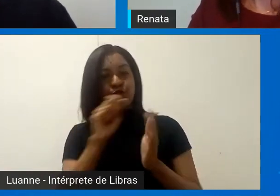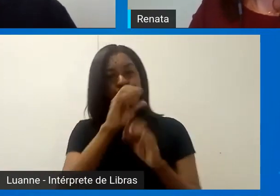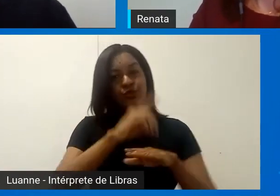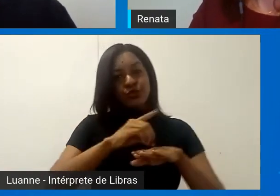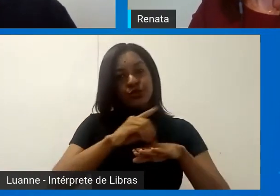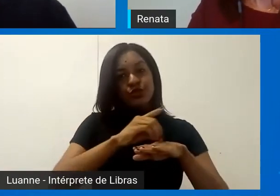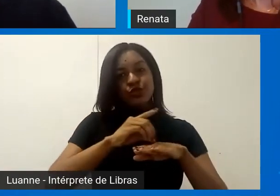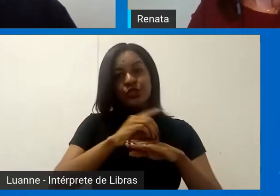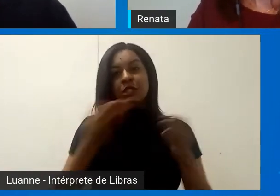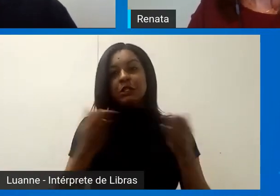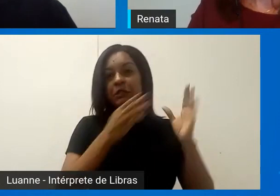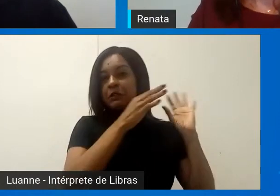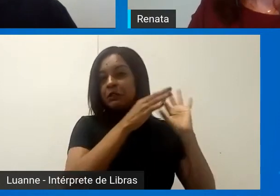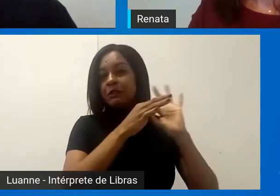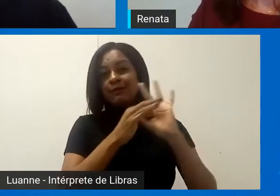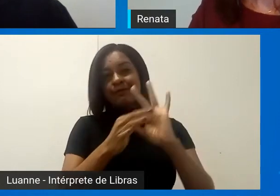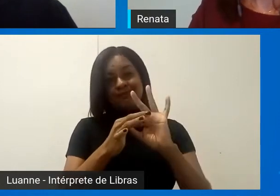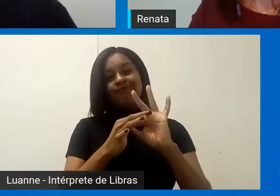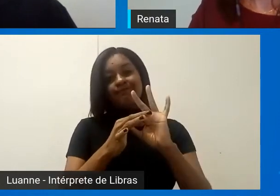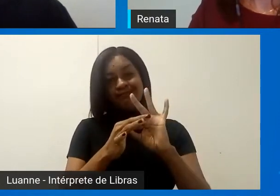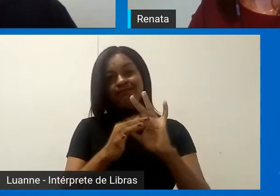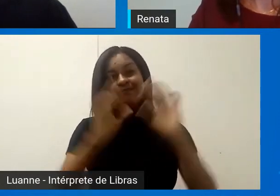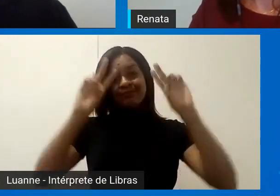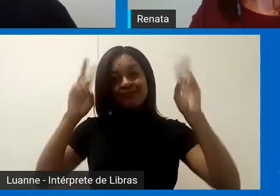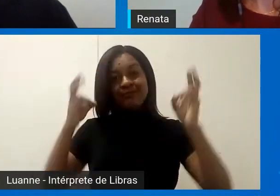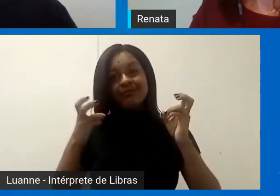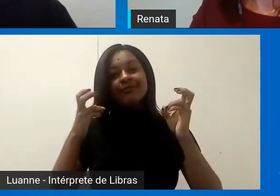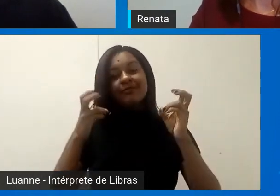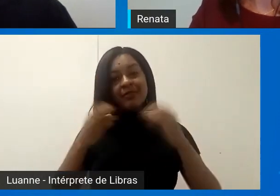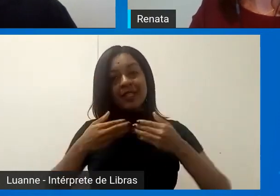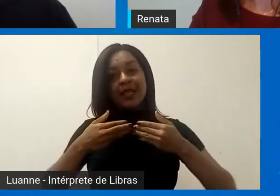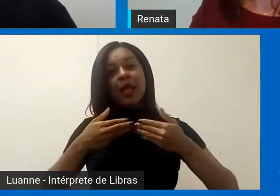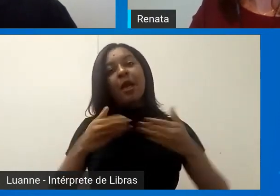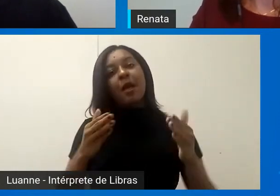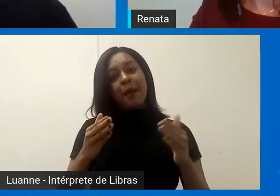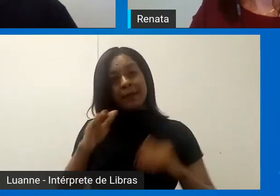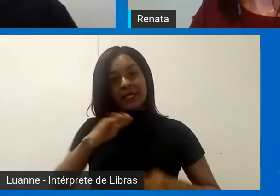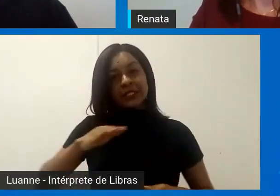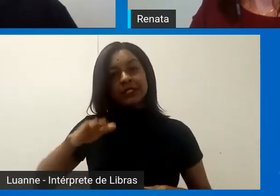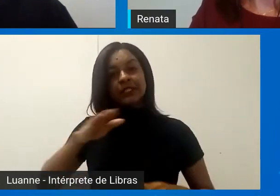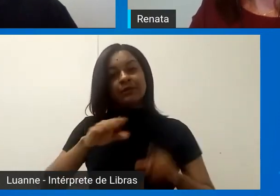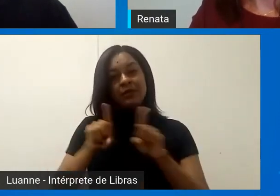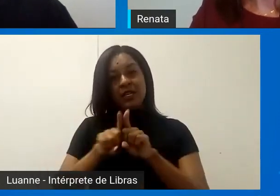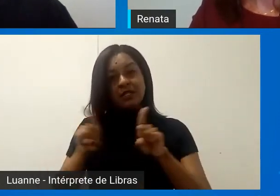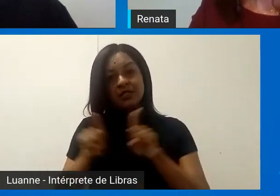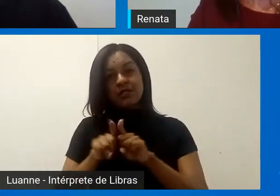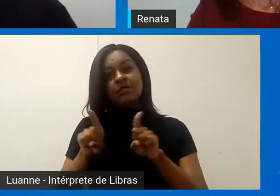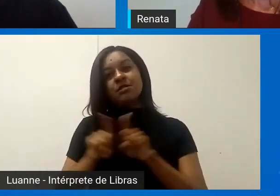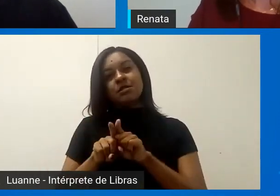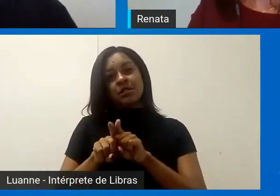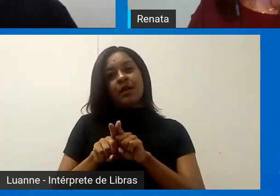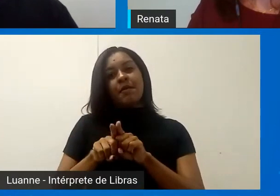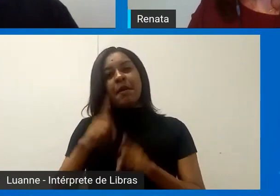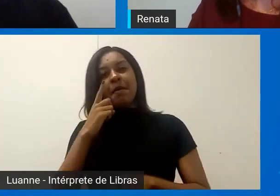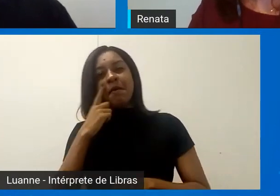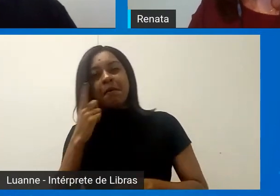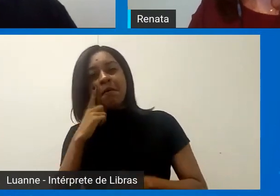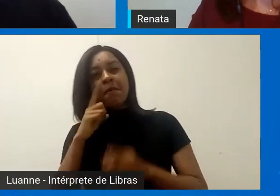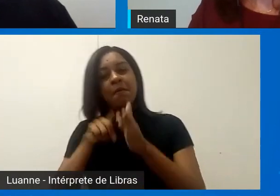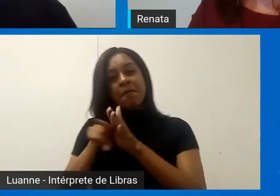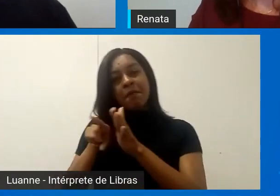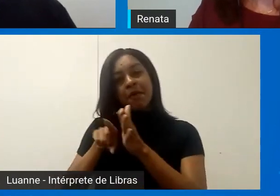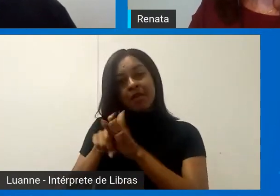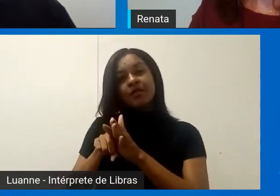tema e também abrindo espaço para as considerações contribuições dos nossos convidados sobre os